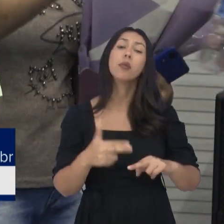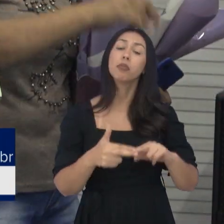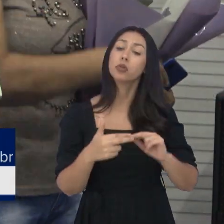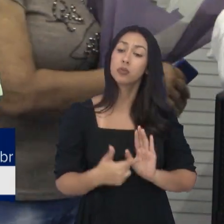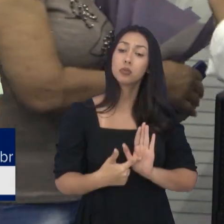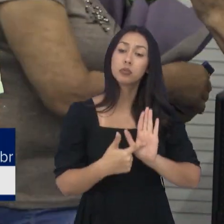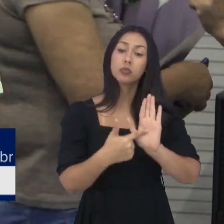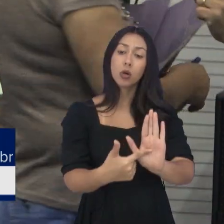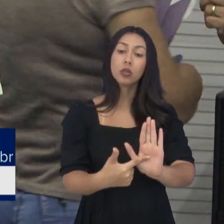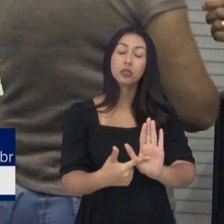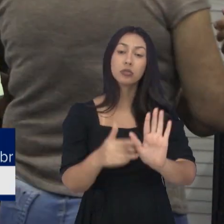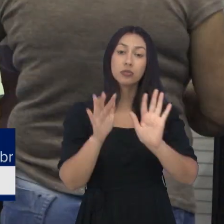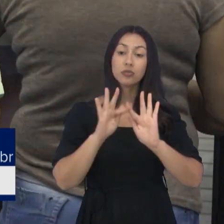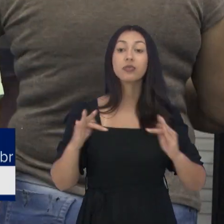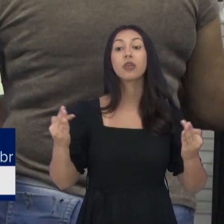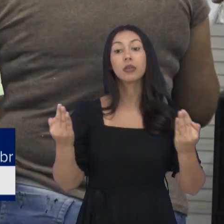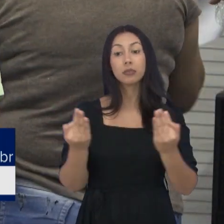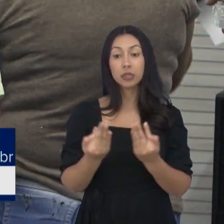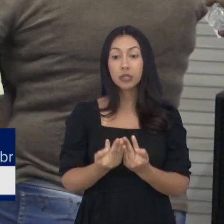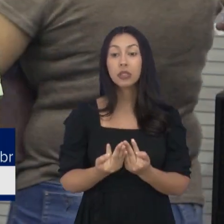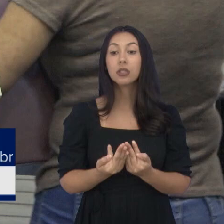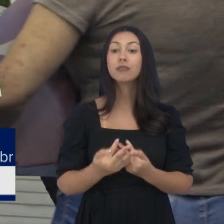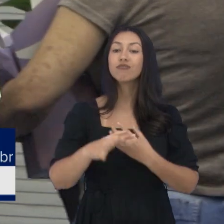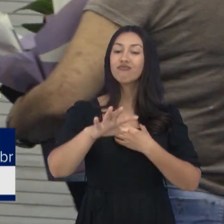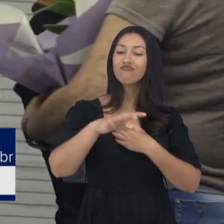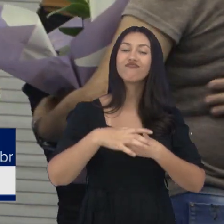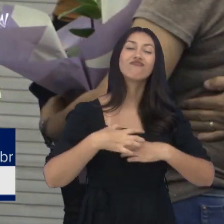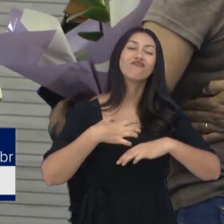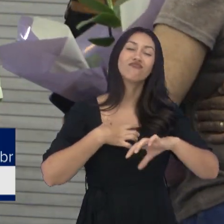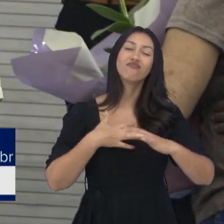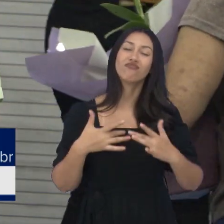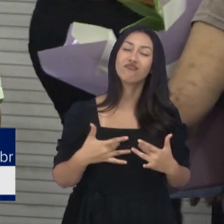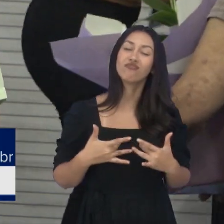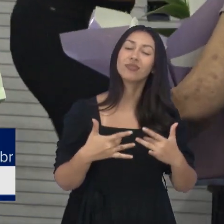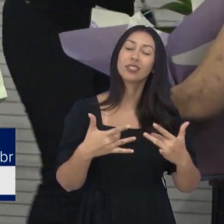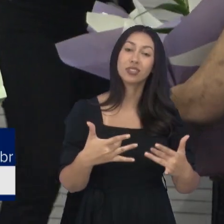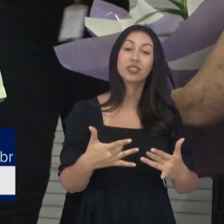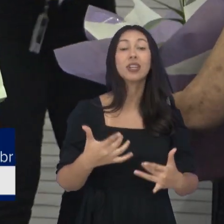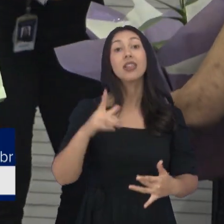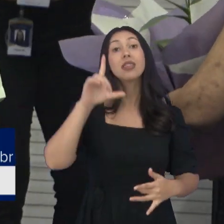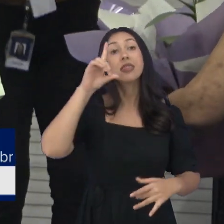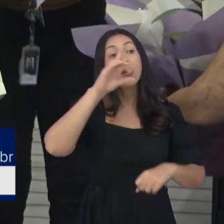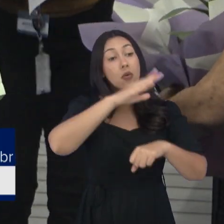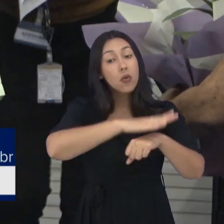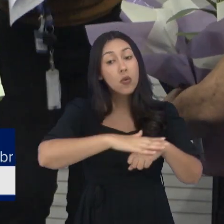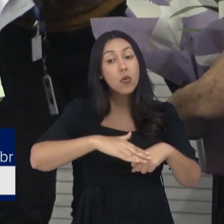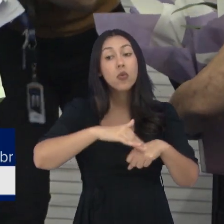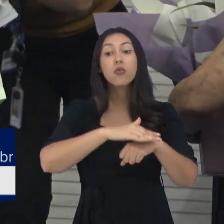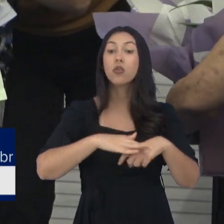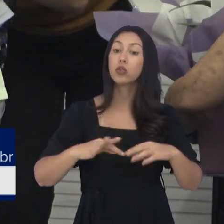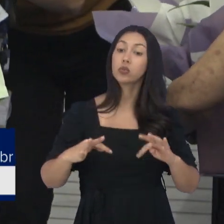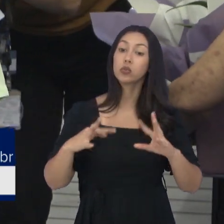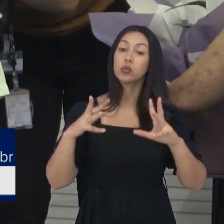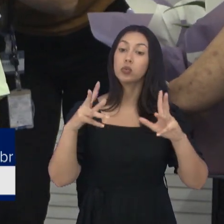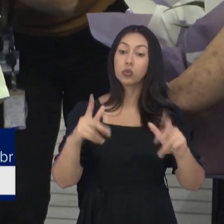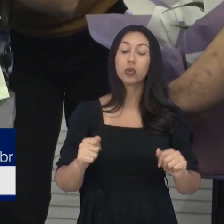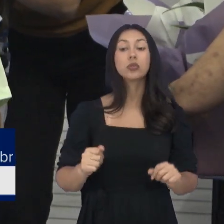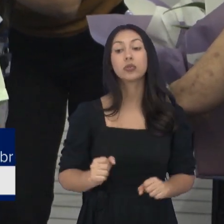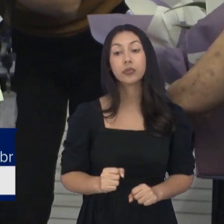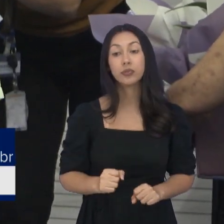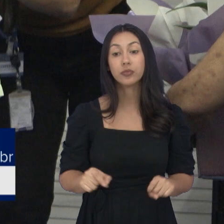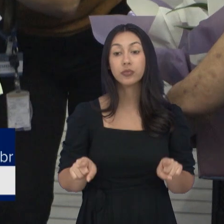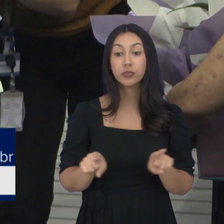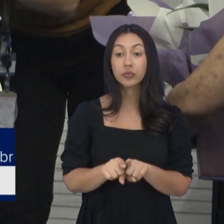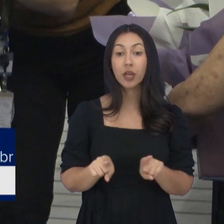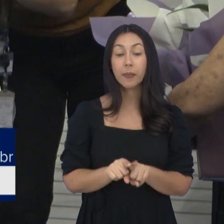família do Daniel os sentimentos e que Deus conforte o coração de todos eles. Também, senhor